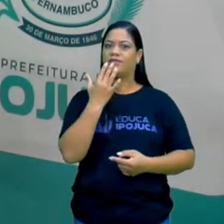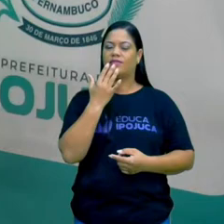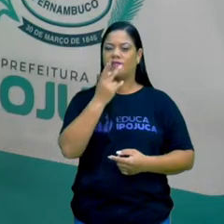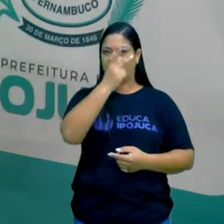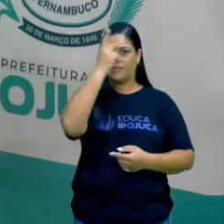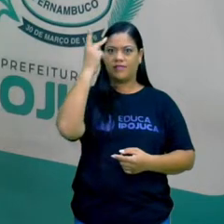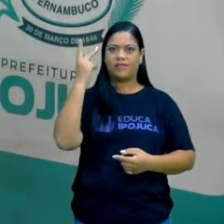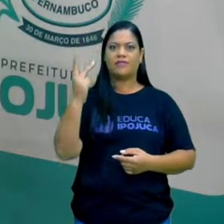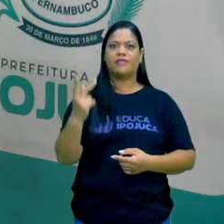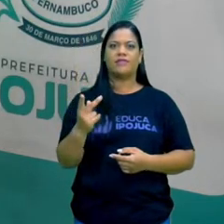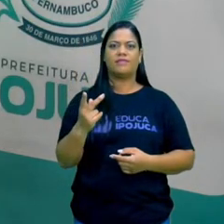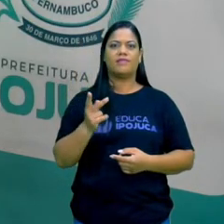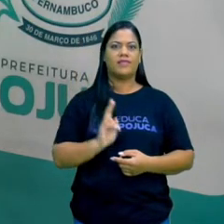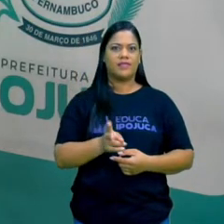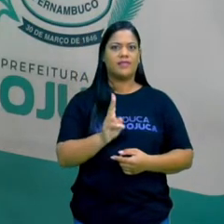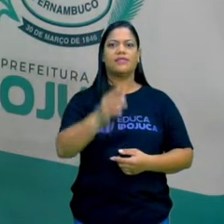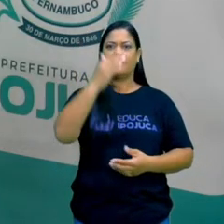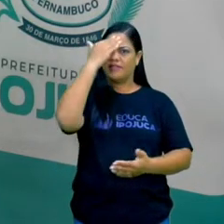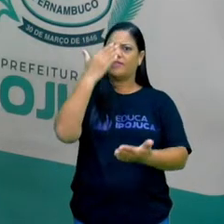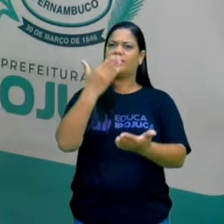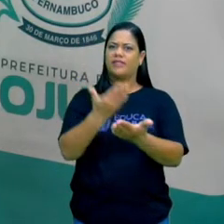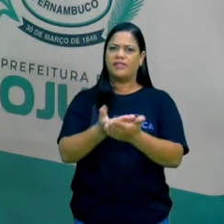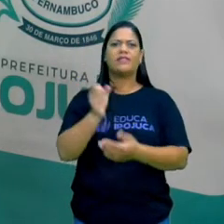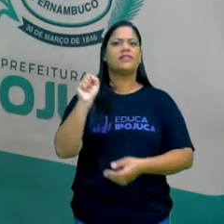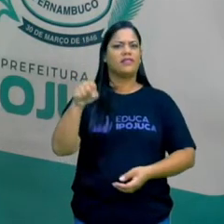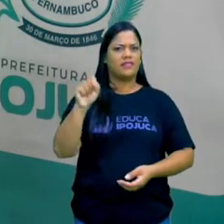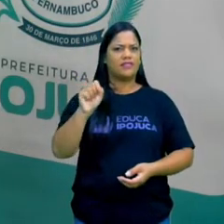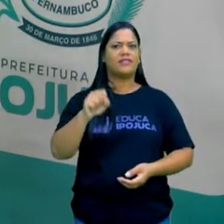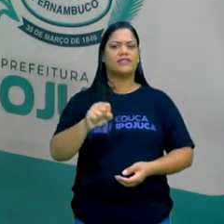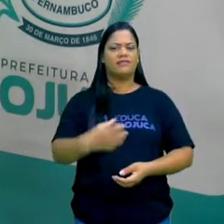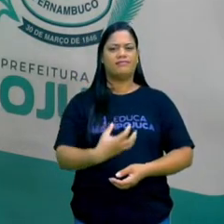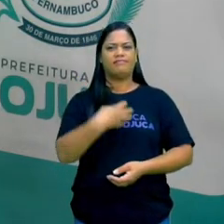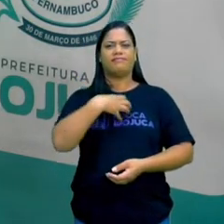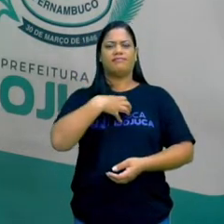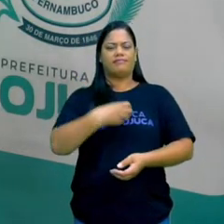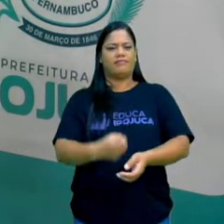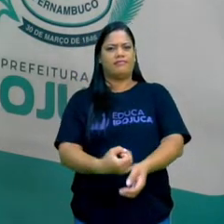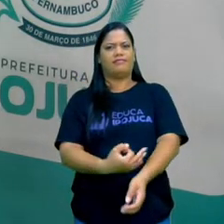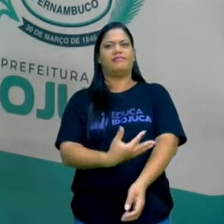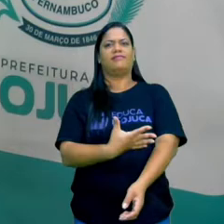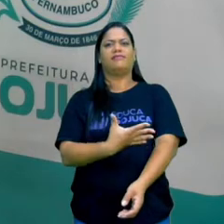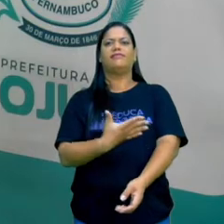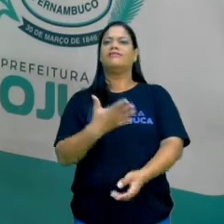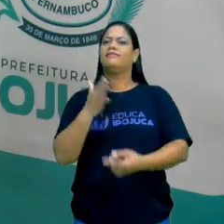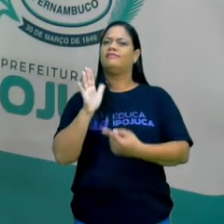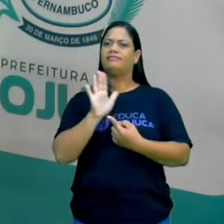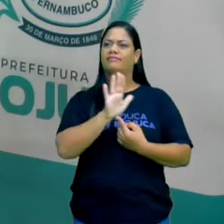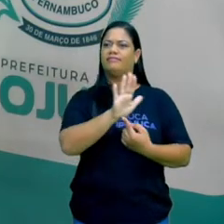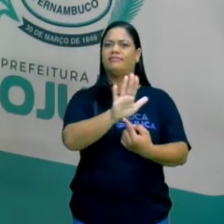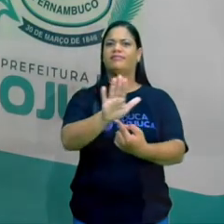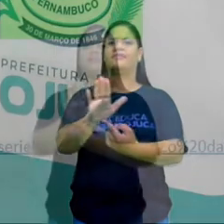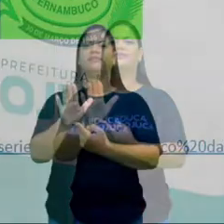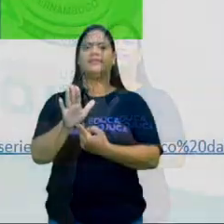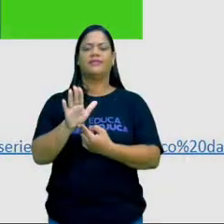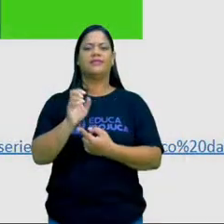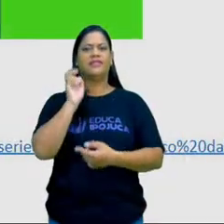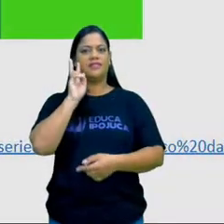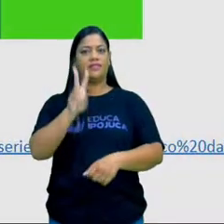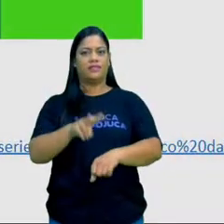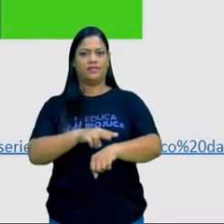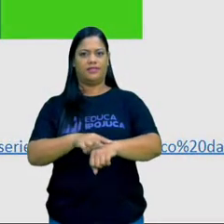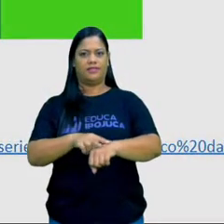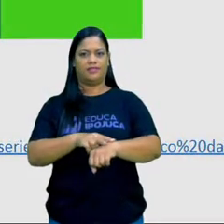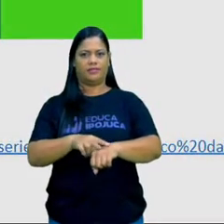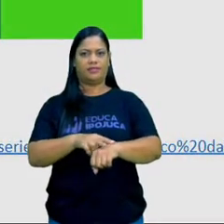muita gente vai a fundo, acredita mesmo nessas sensações que as cores traz. Aqui a gente tem o verde.